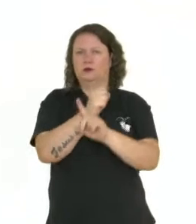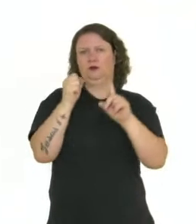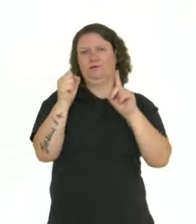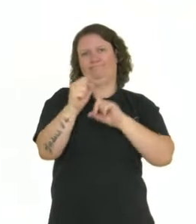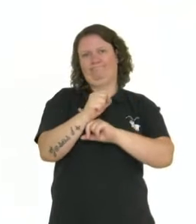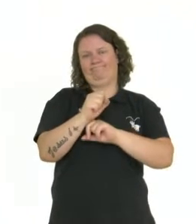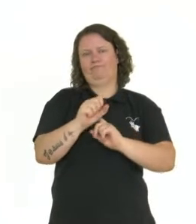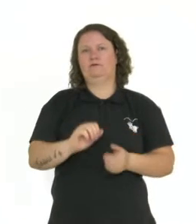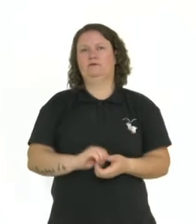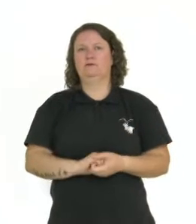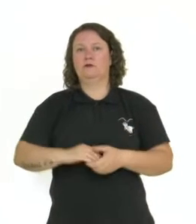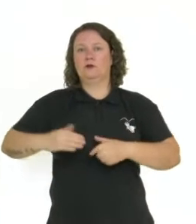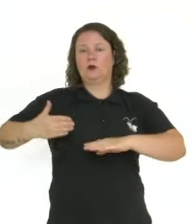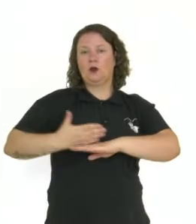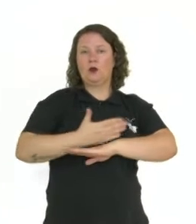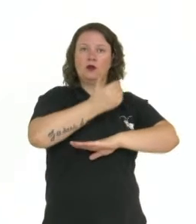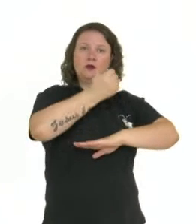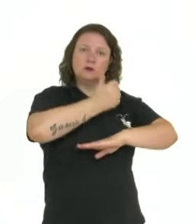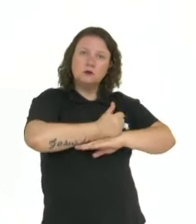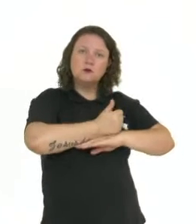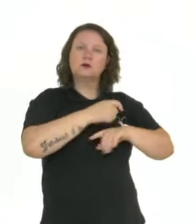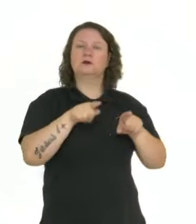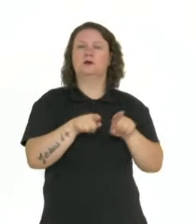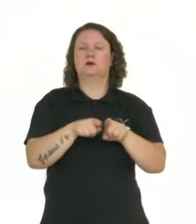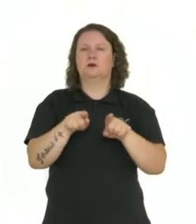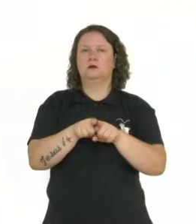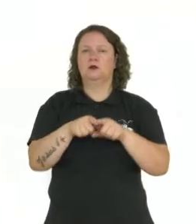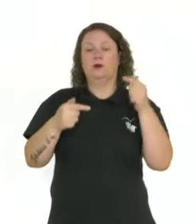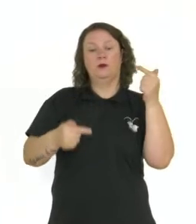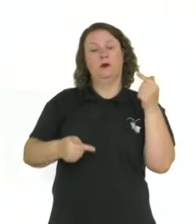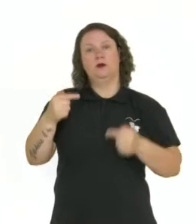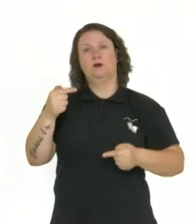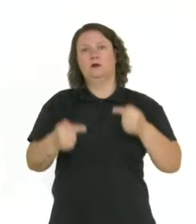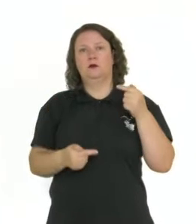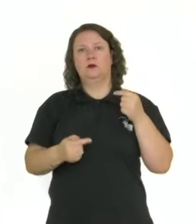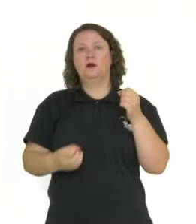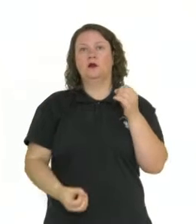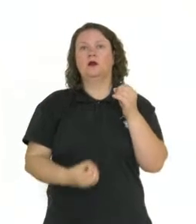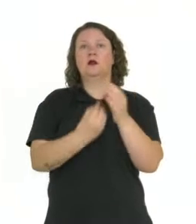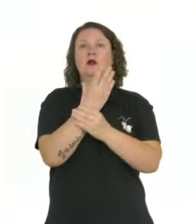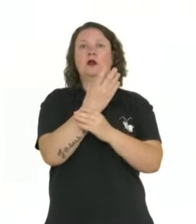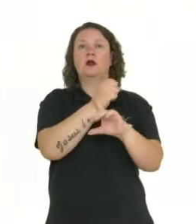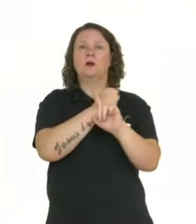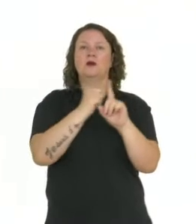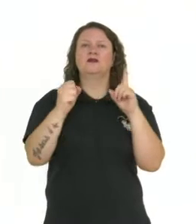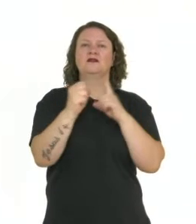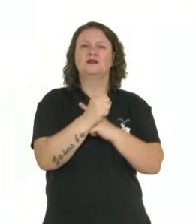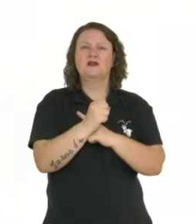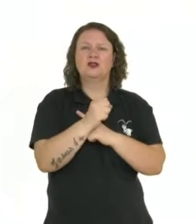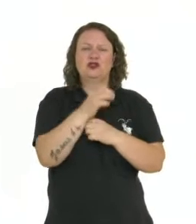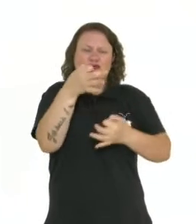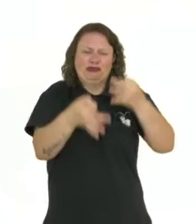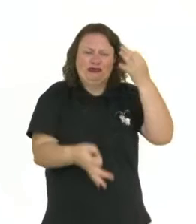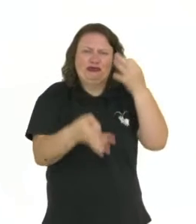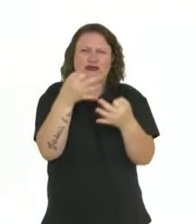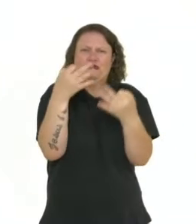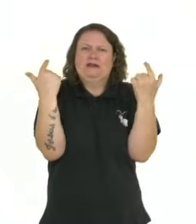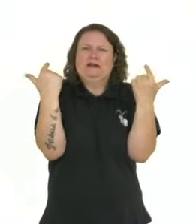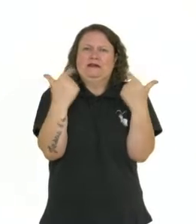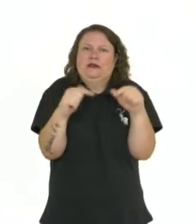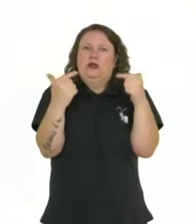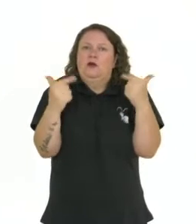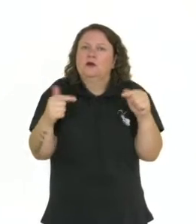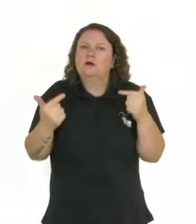né, e com ele a política do apartheid, criaram então uma sociedade injusta, marcada então por